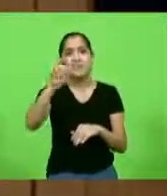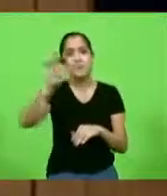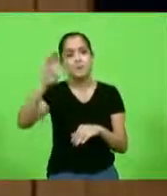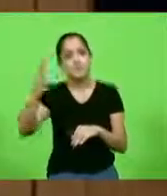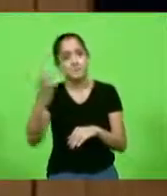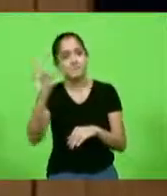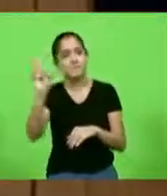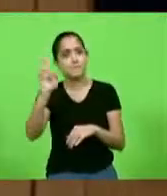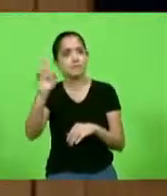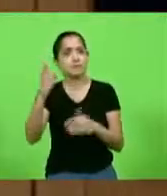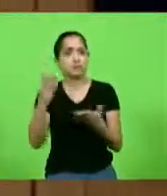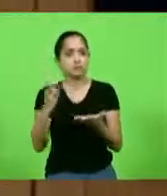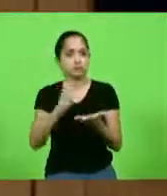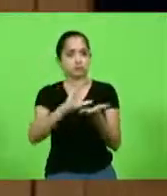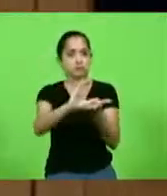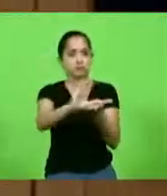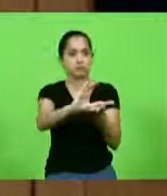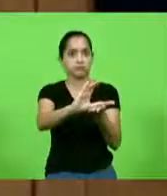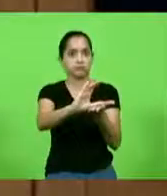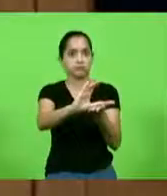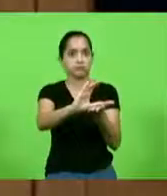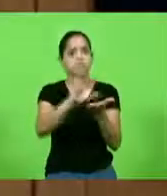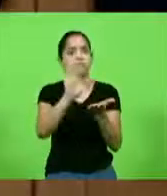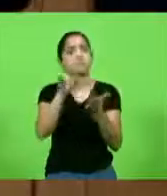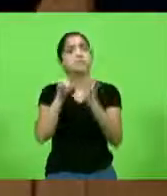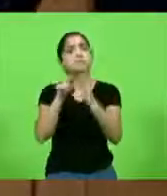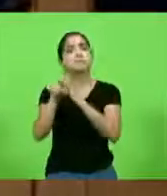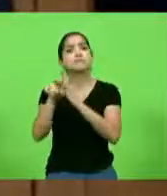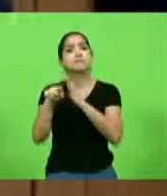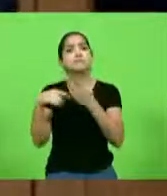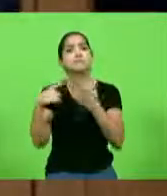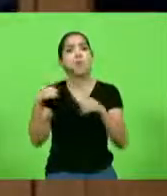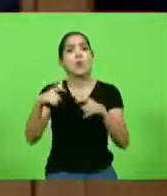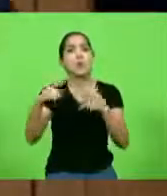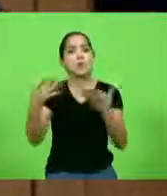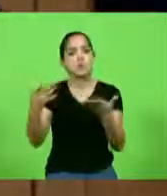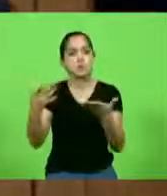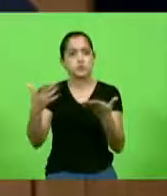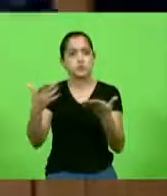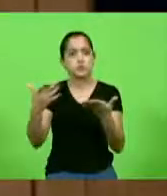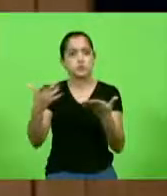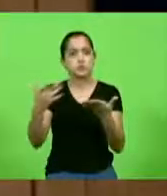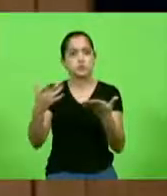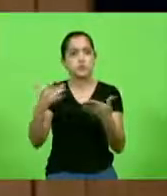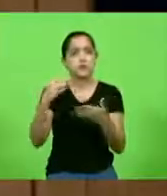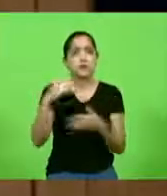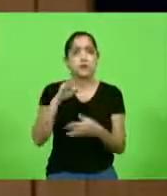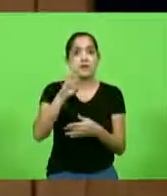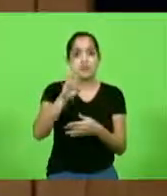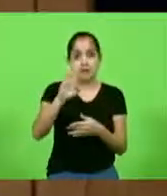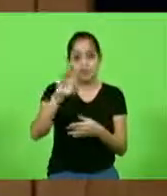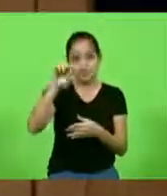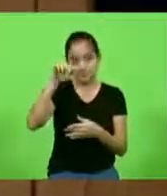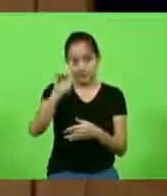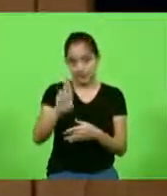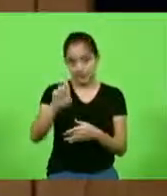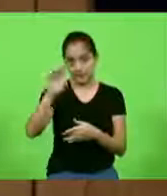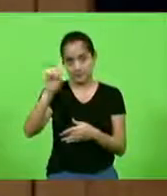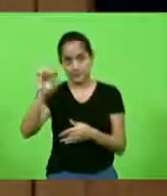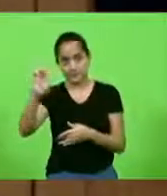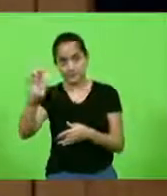R$1,5 bilhão. Eu te pergunto, Nazareno, onde é que está R$1,5 bilhão? BRDE. BRDE tem um orçamento